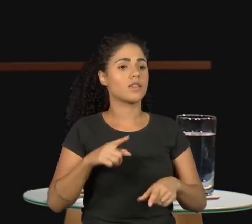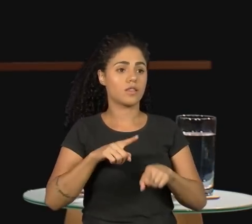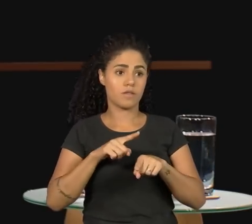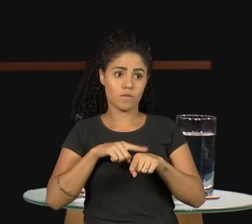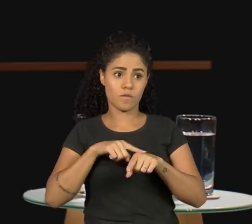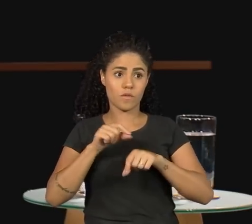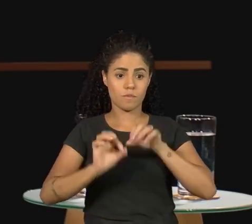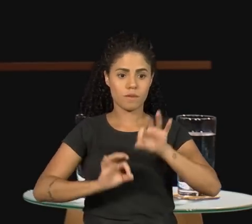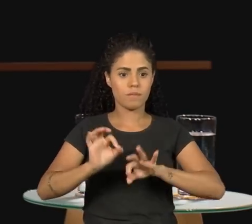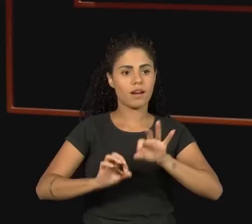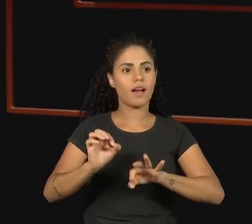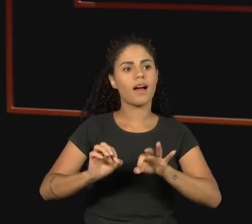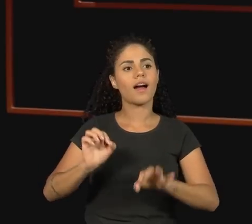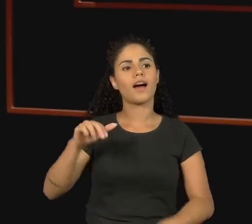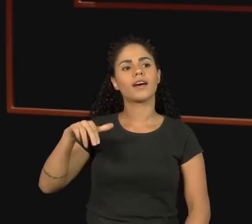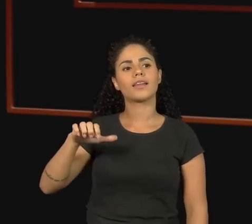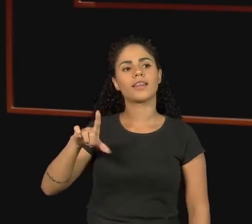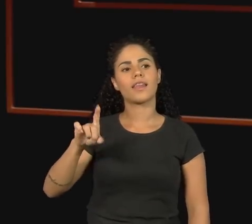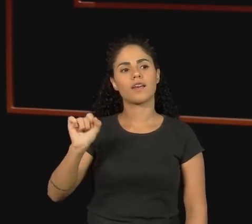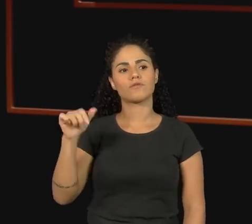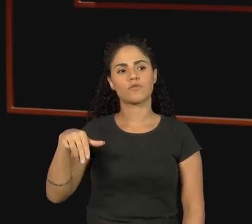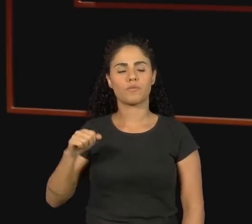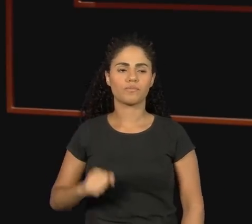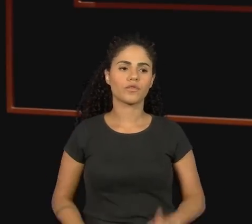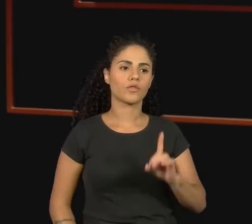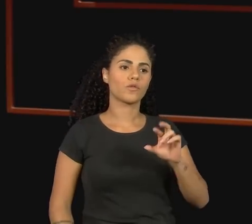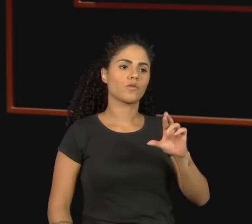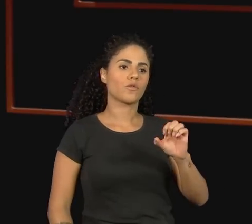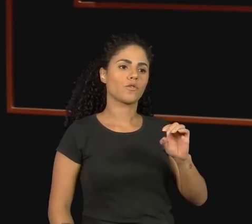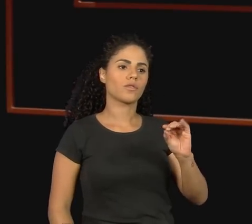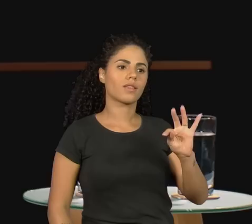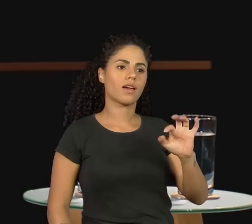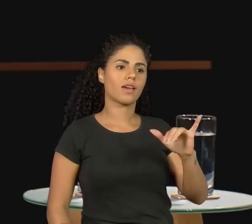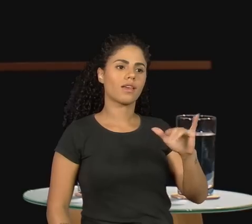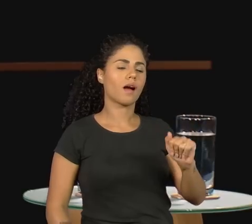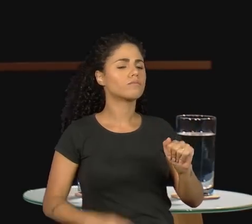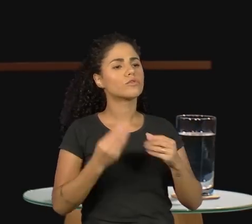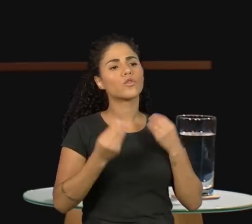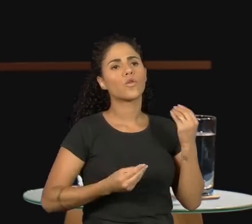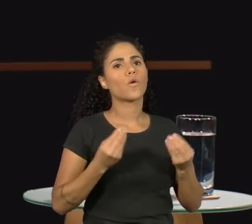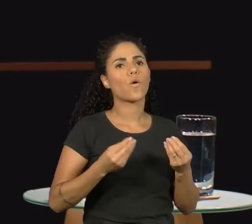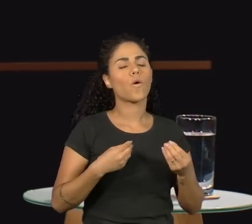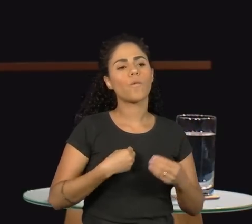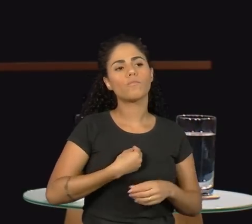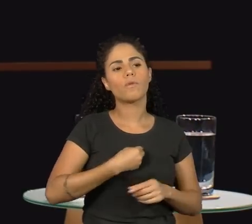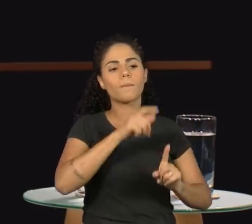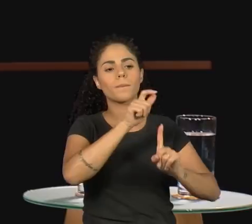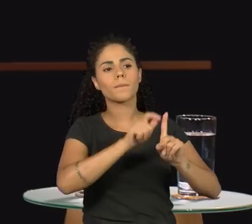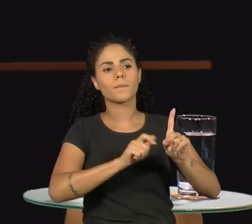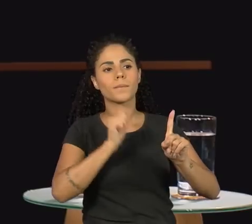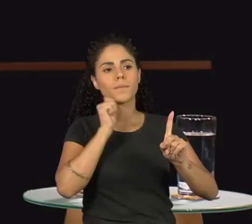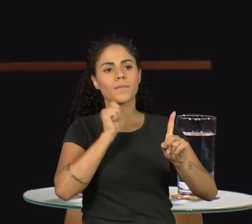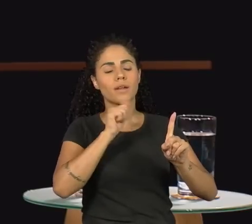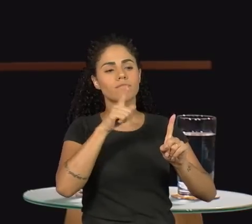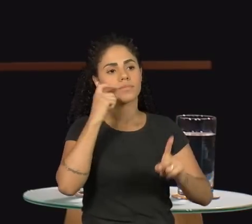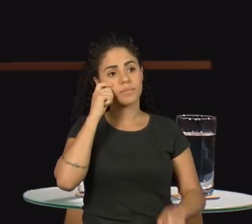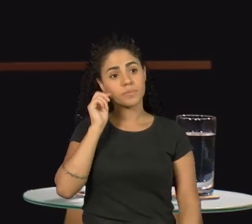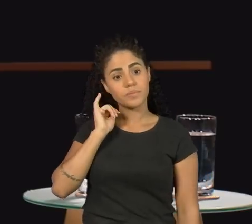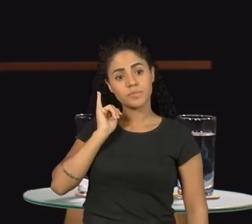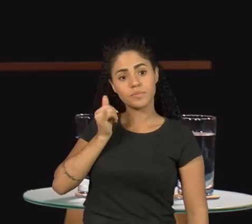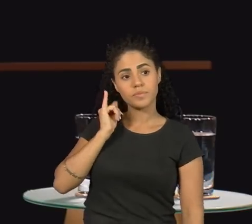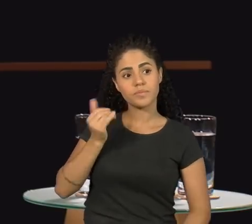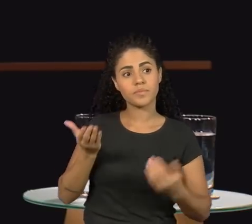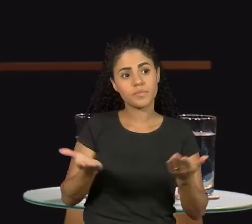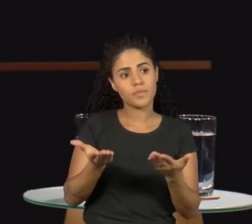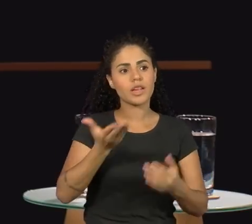Rodrigues foi Doroteia, claro. Uma tragédia sobre o corpo, a alma da mulher e tal. E a gente tem uma mensagem de